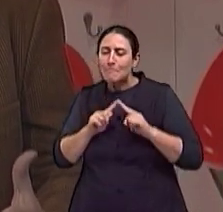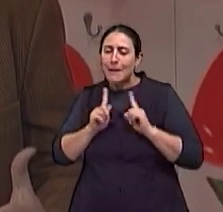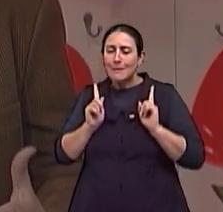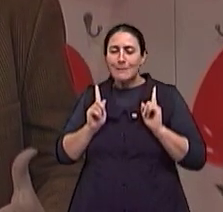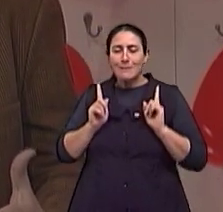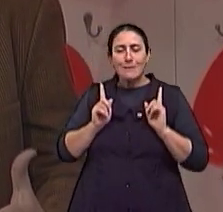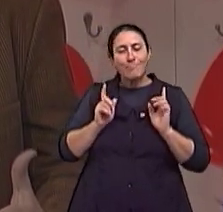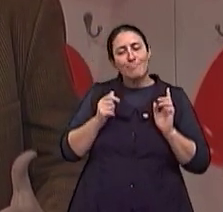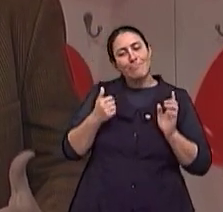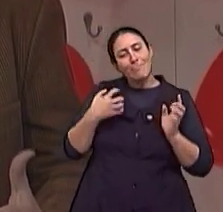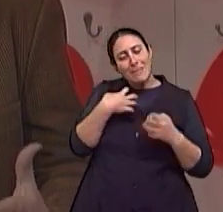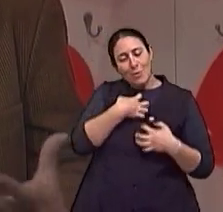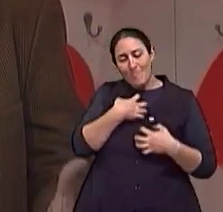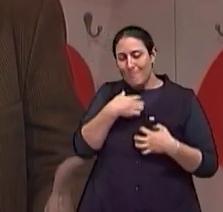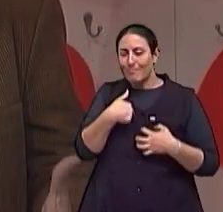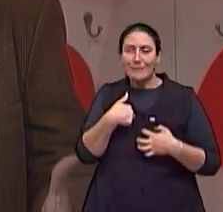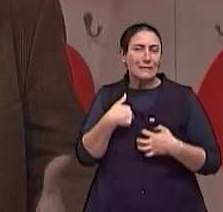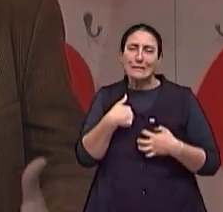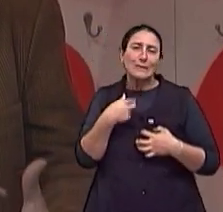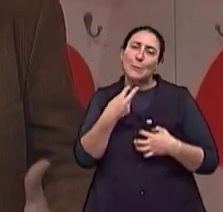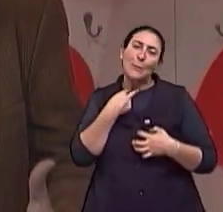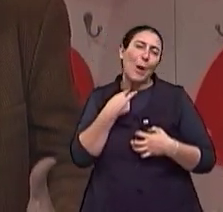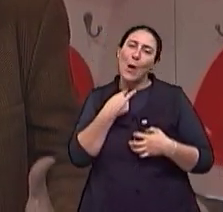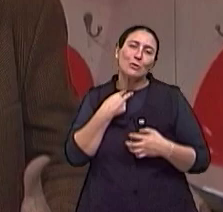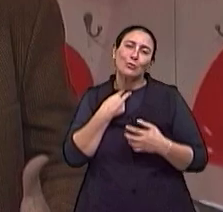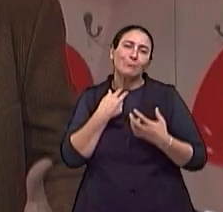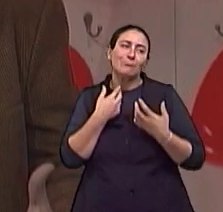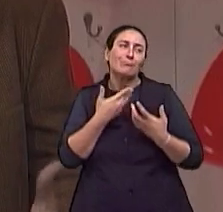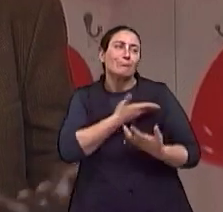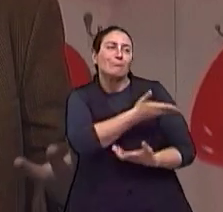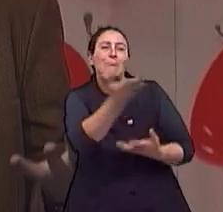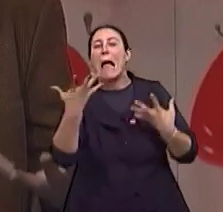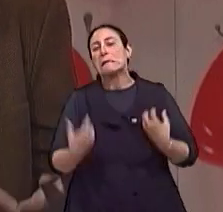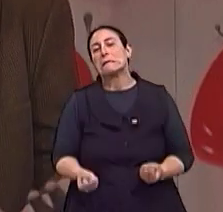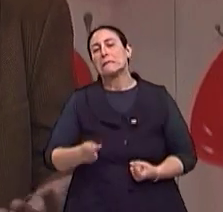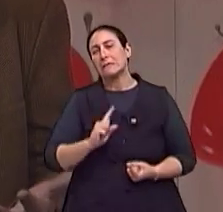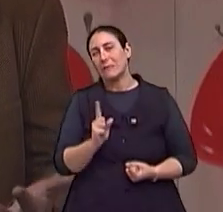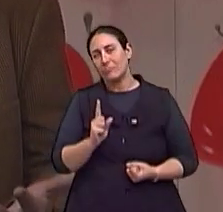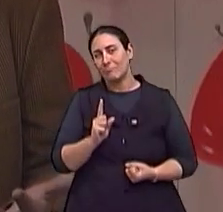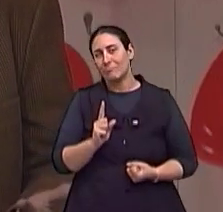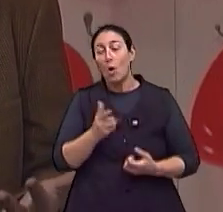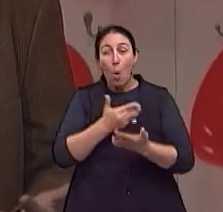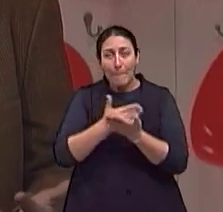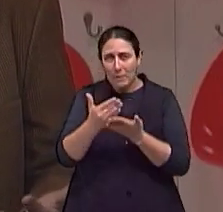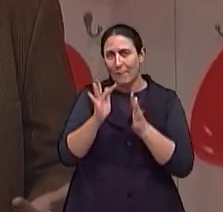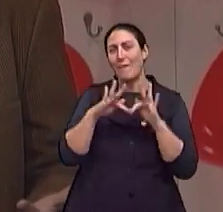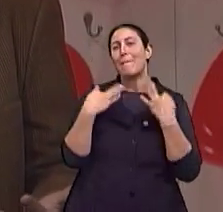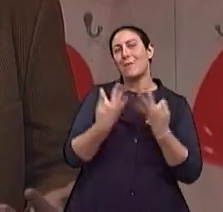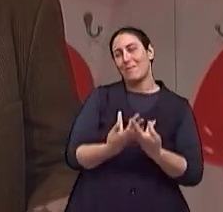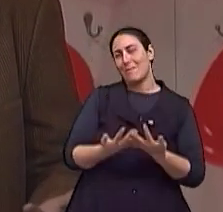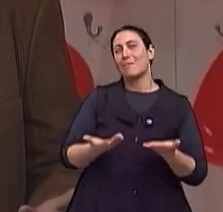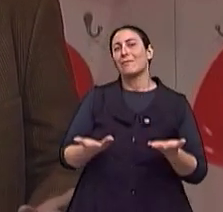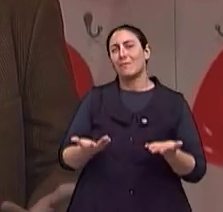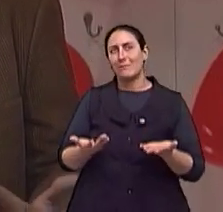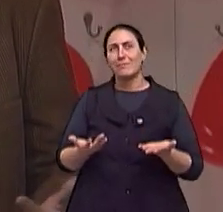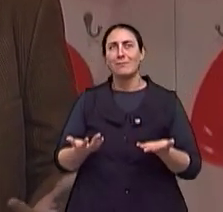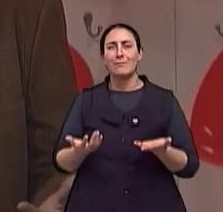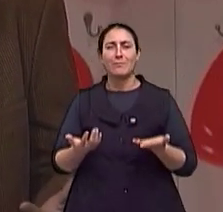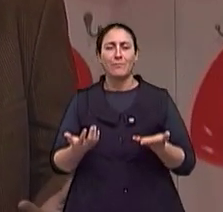esse sentimento, ele não tem aceitação no mundo fora. Começa na família já, né? Ou seja,